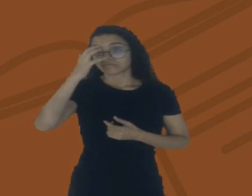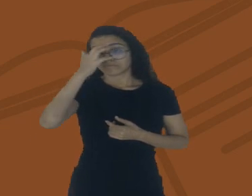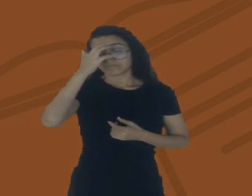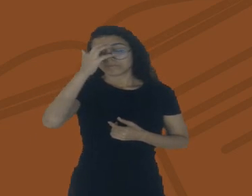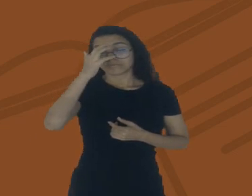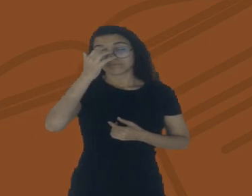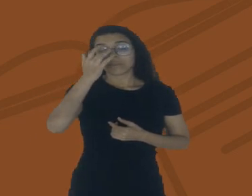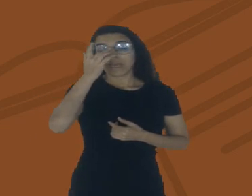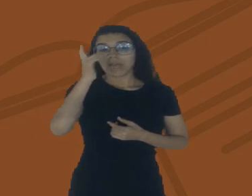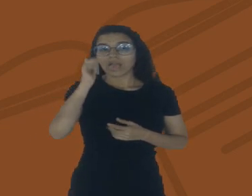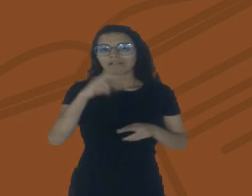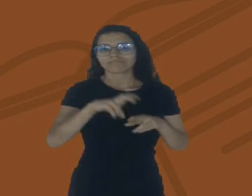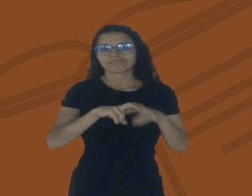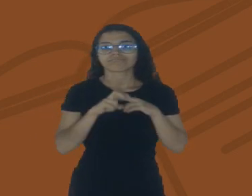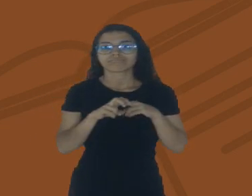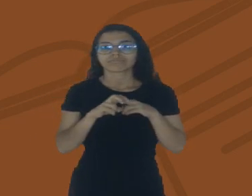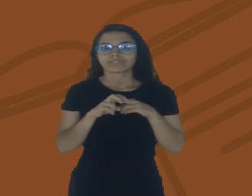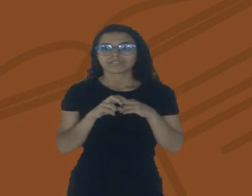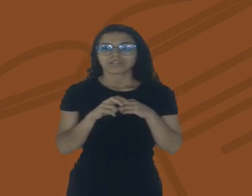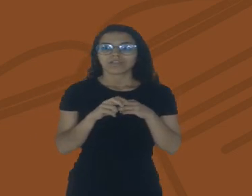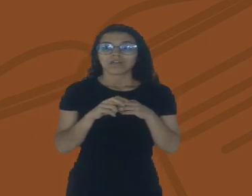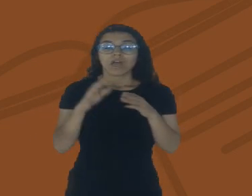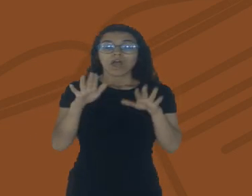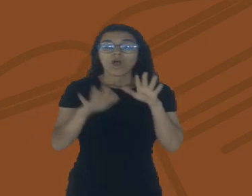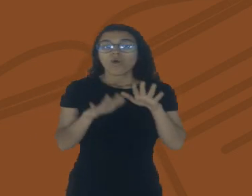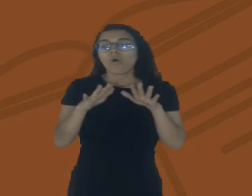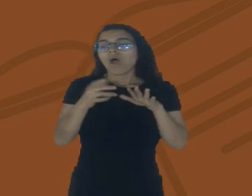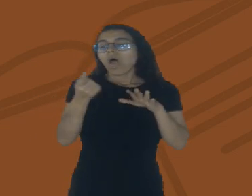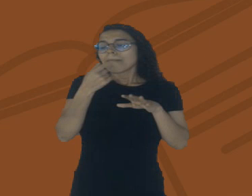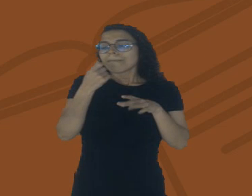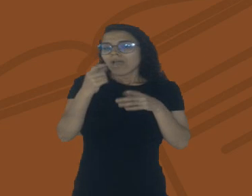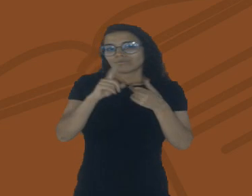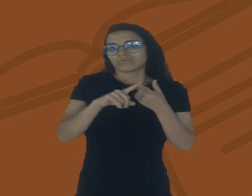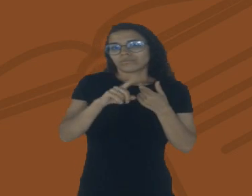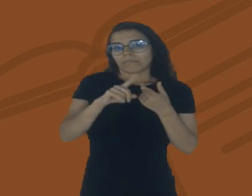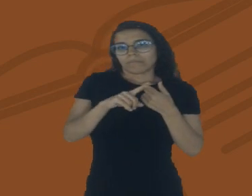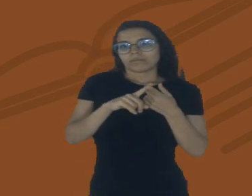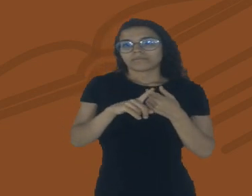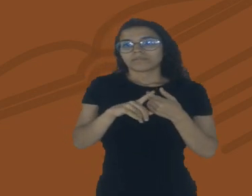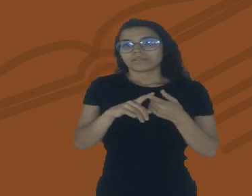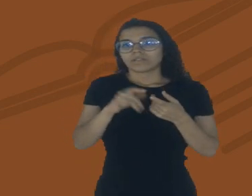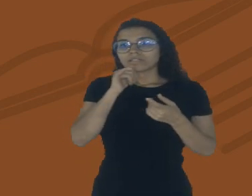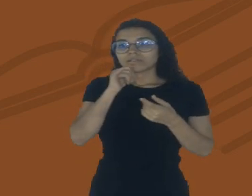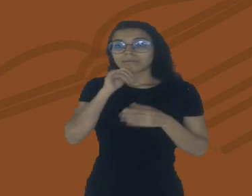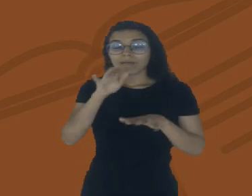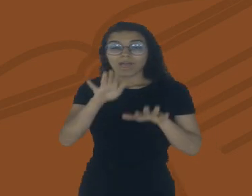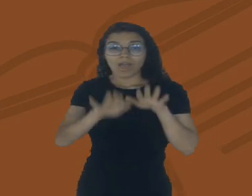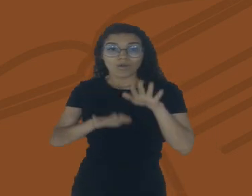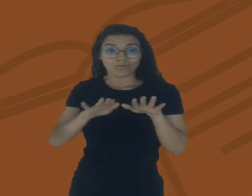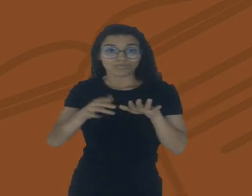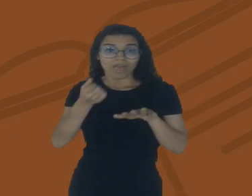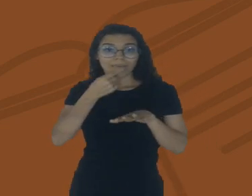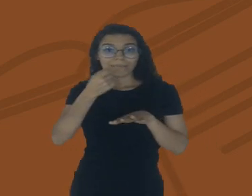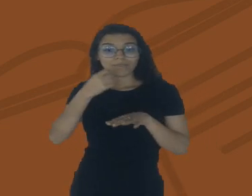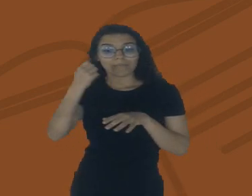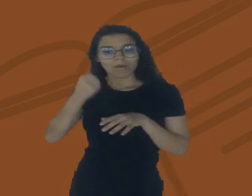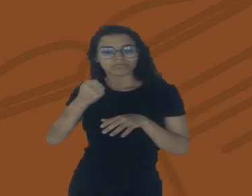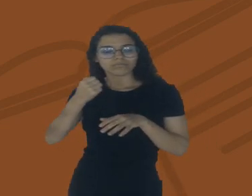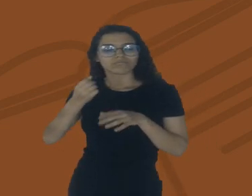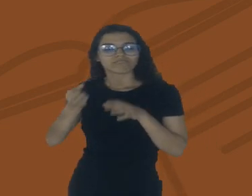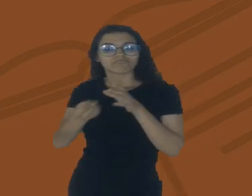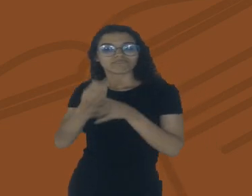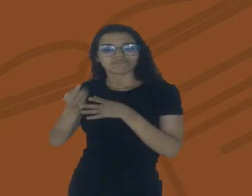causados devido a um efeito colateral de alguns medicamentos. Então, o uso de alguns fármacos, eles podem desencadear também